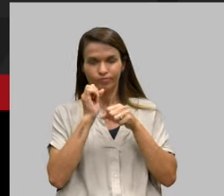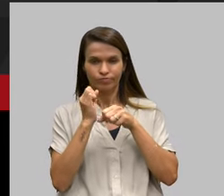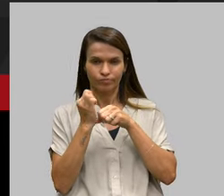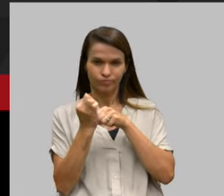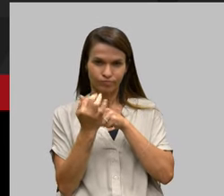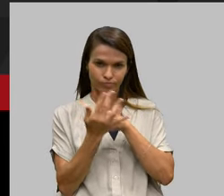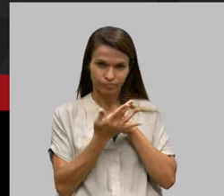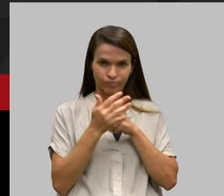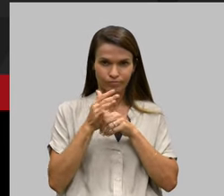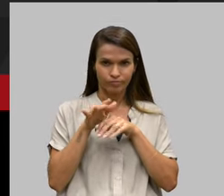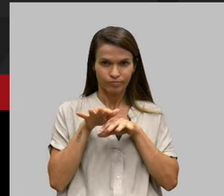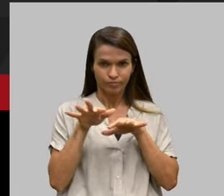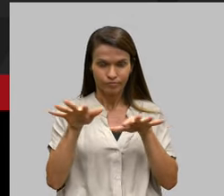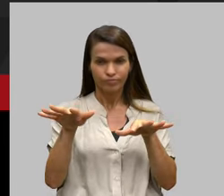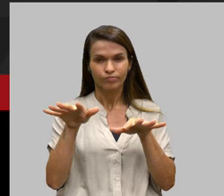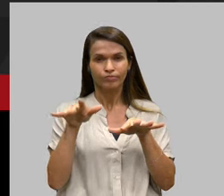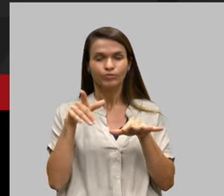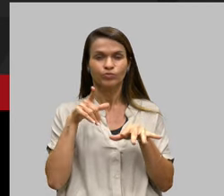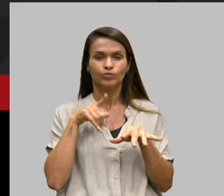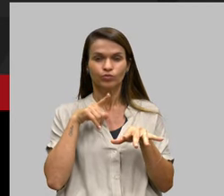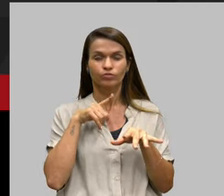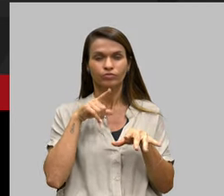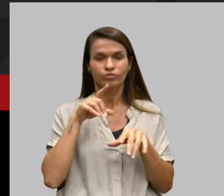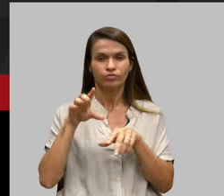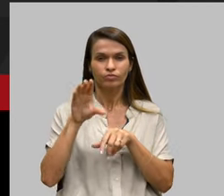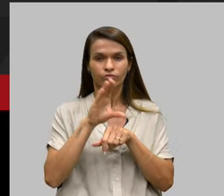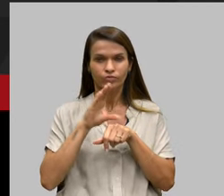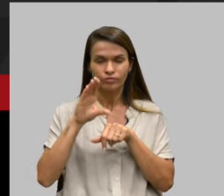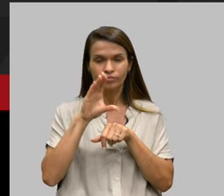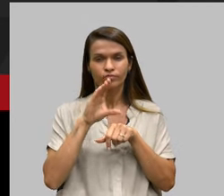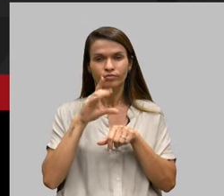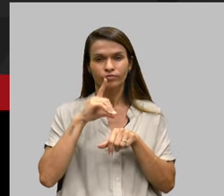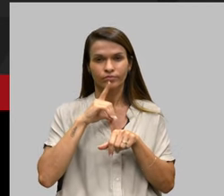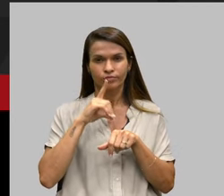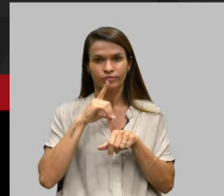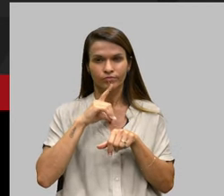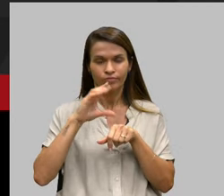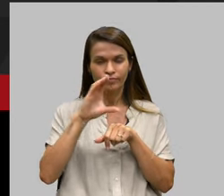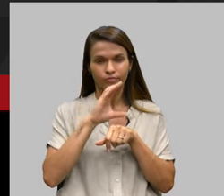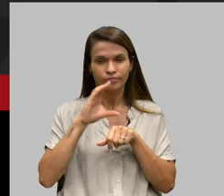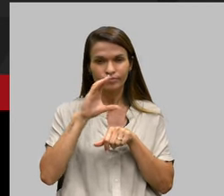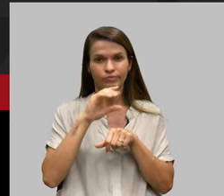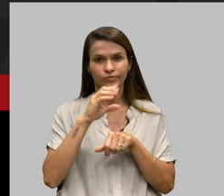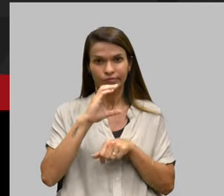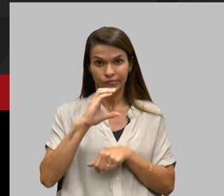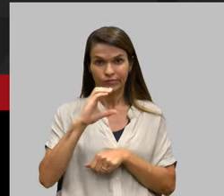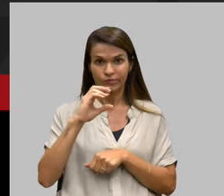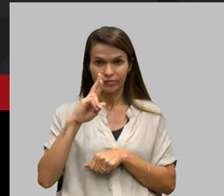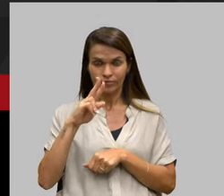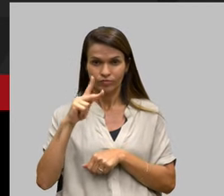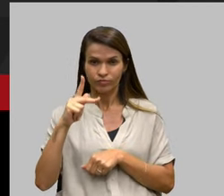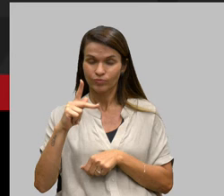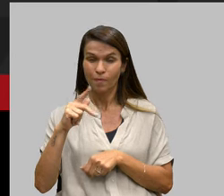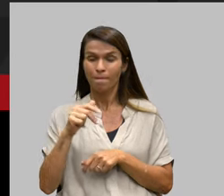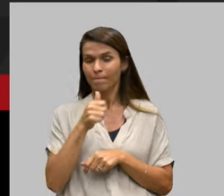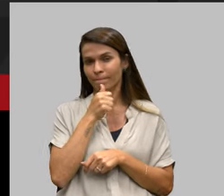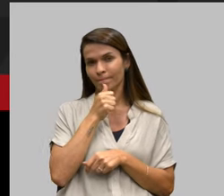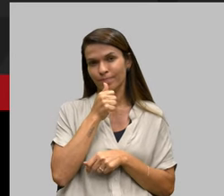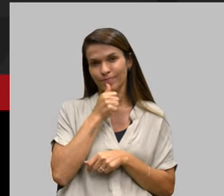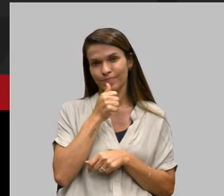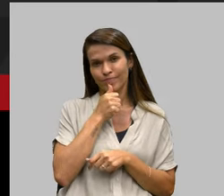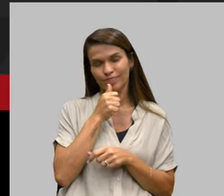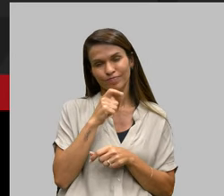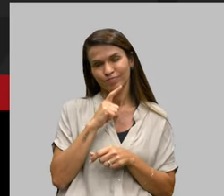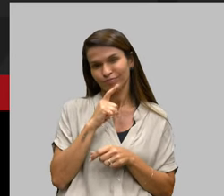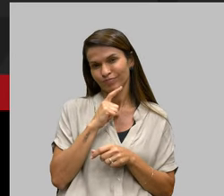um arcabouço regular na Constituição né constitucionalizado o crp mas isso ainda não se fez surtir